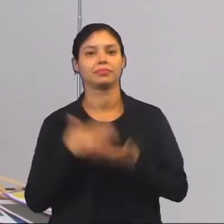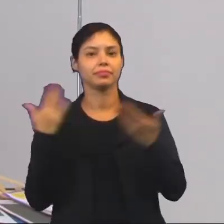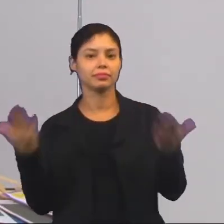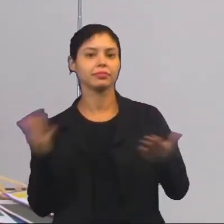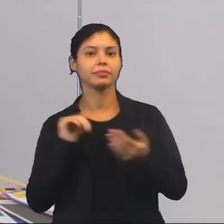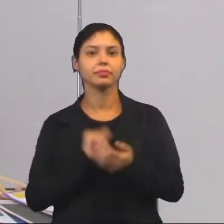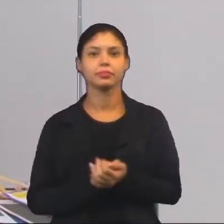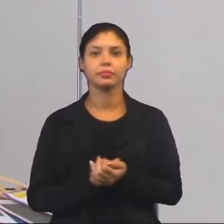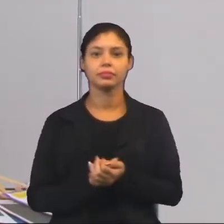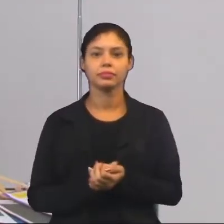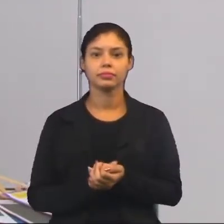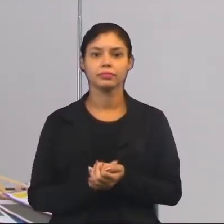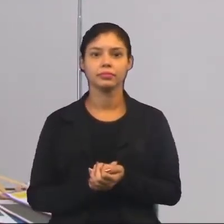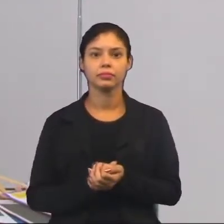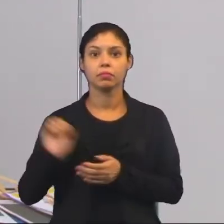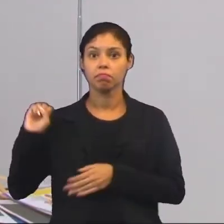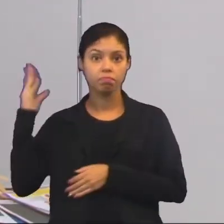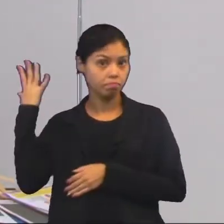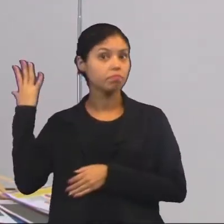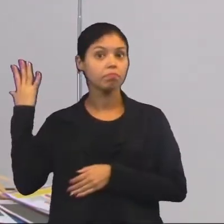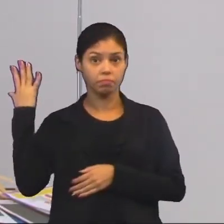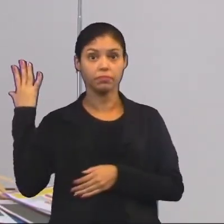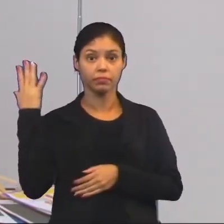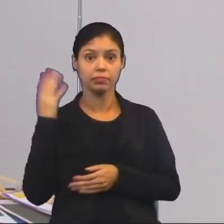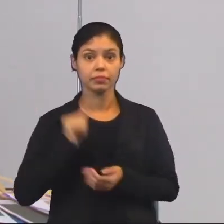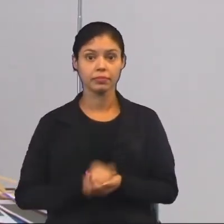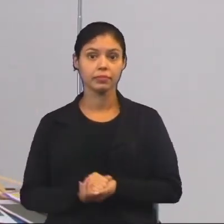Informações que são um acontecimento